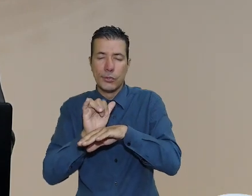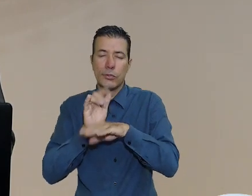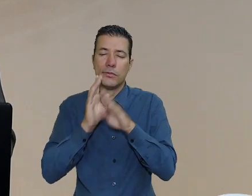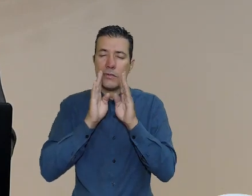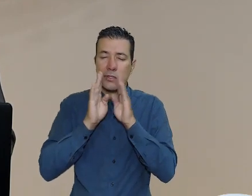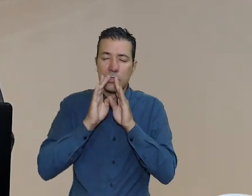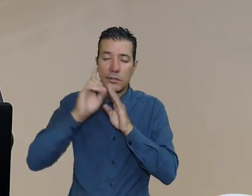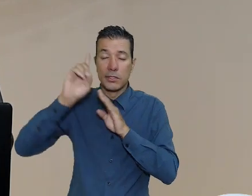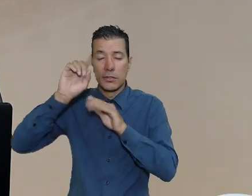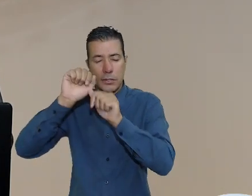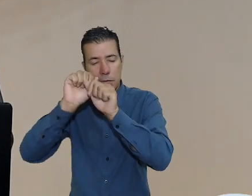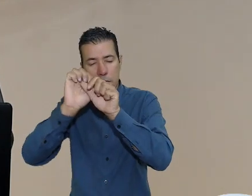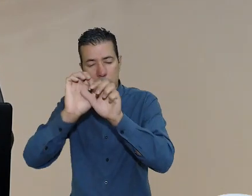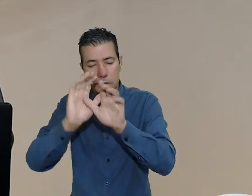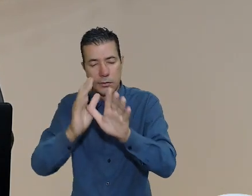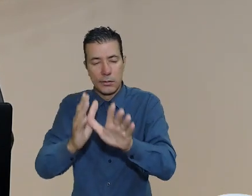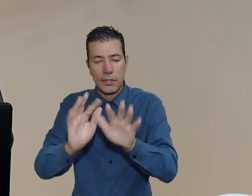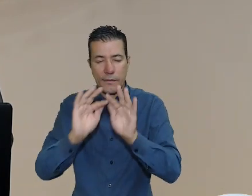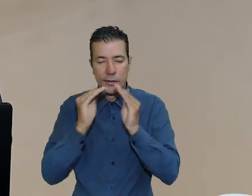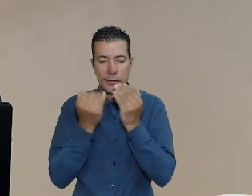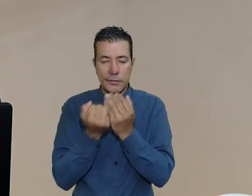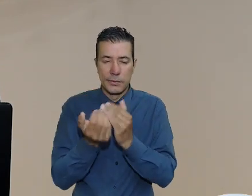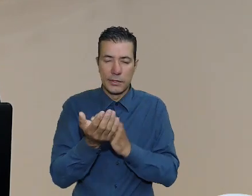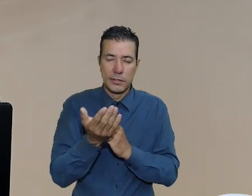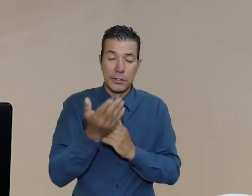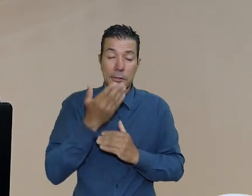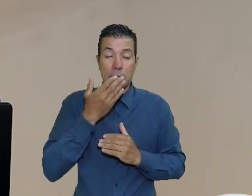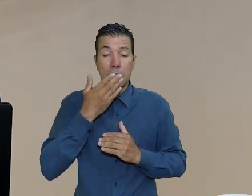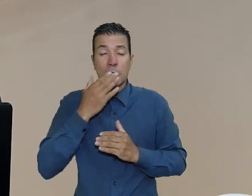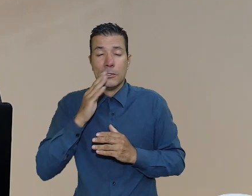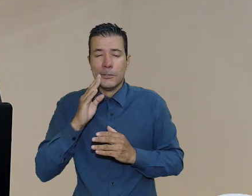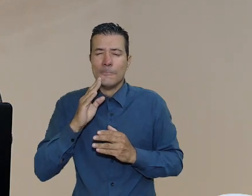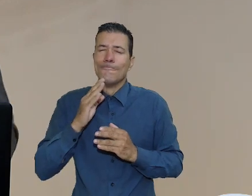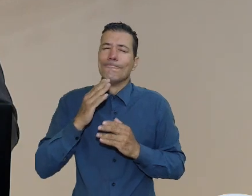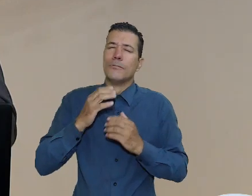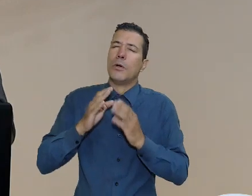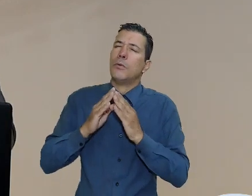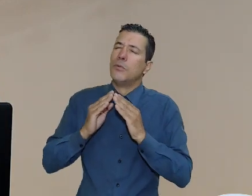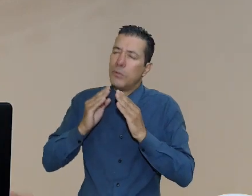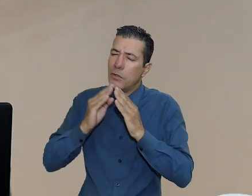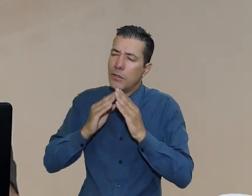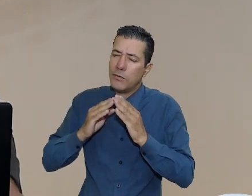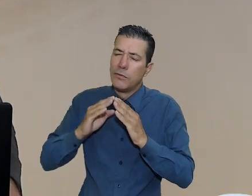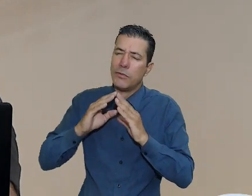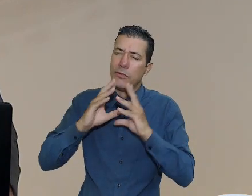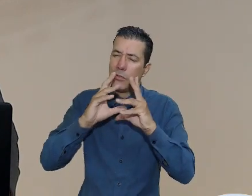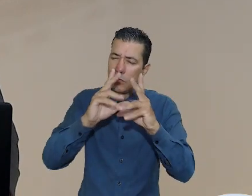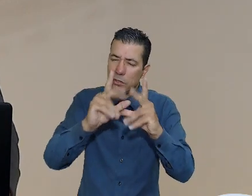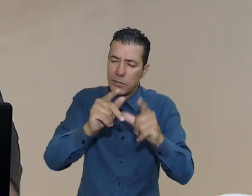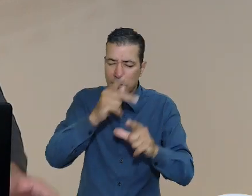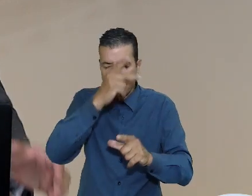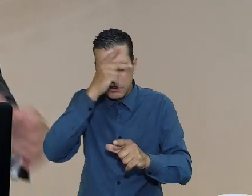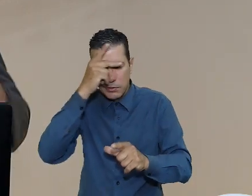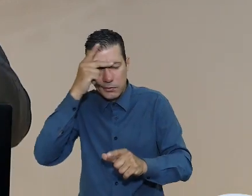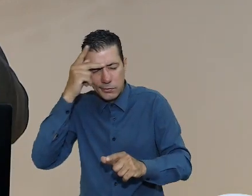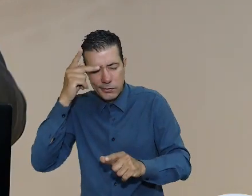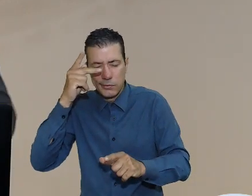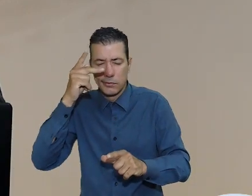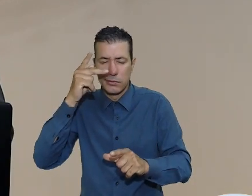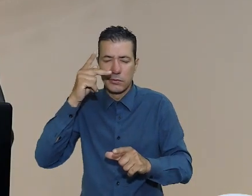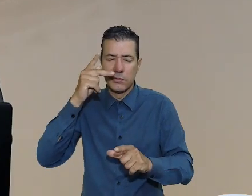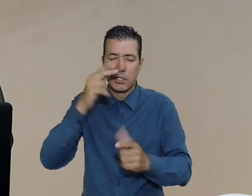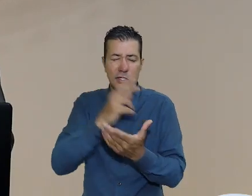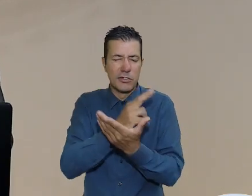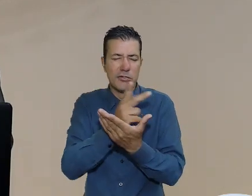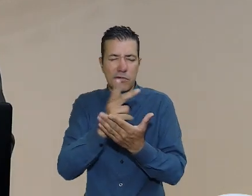ti abençoadas também. Nós suplicamos agora por todas essas pessoas que mencionamos aqui e muitas